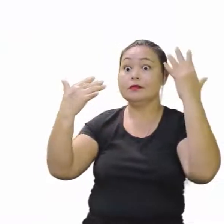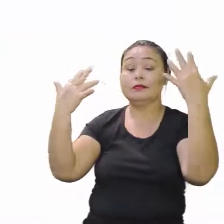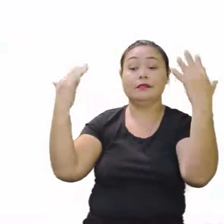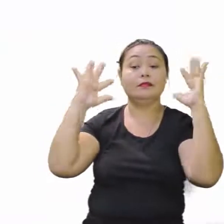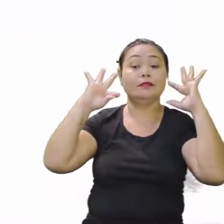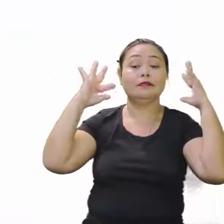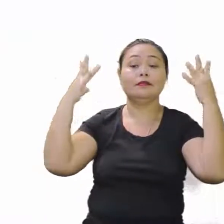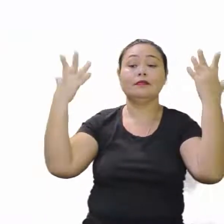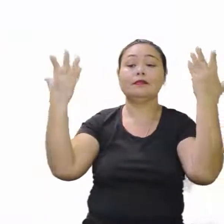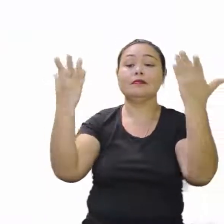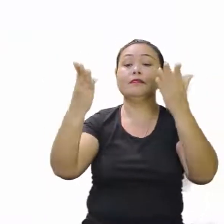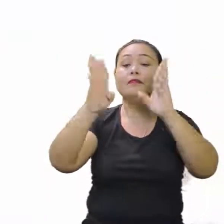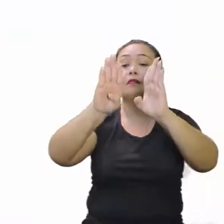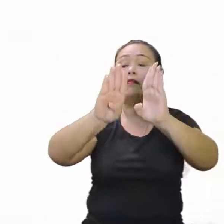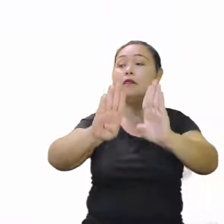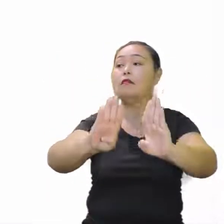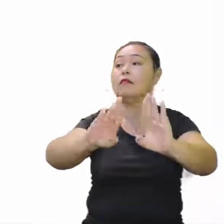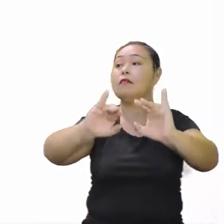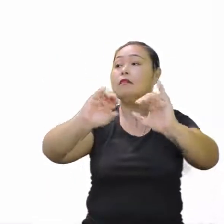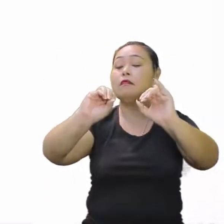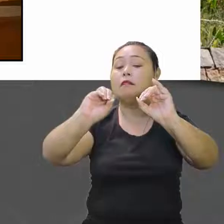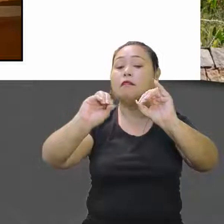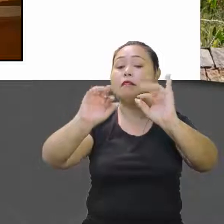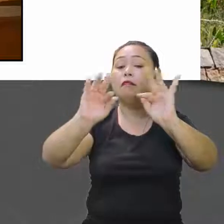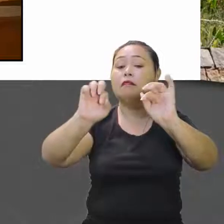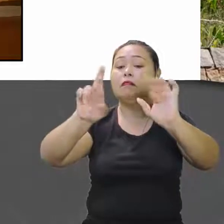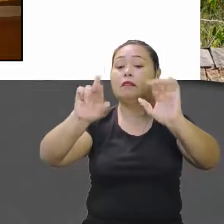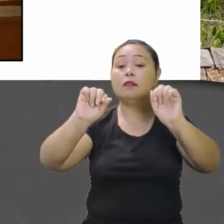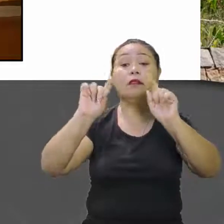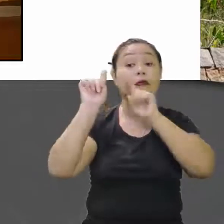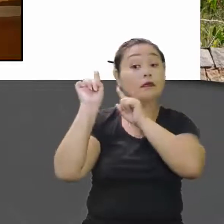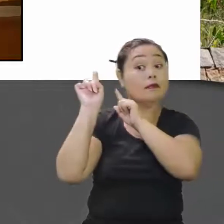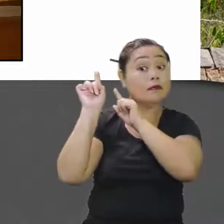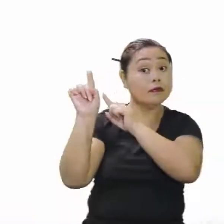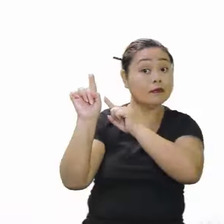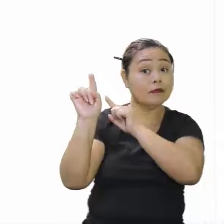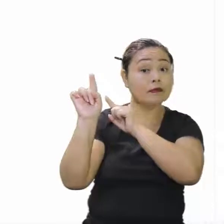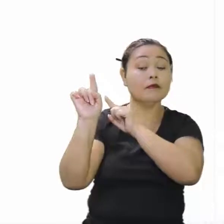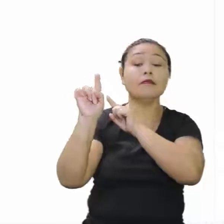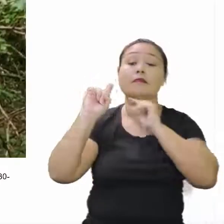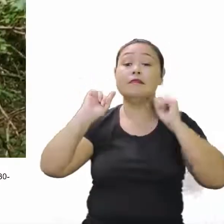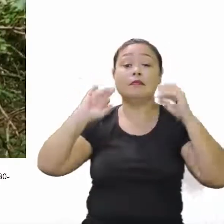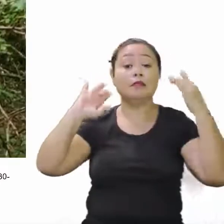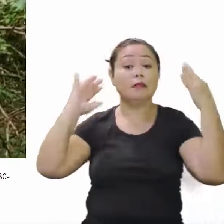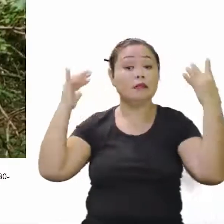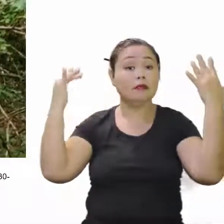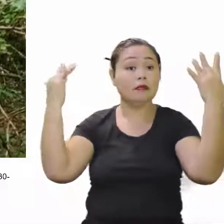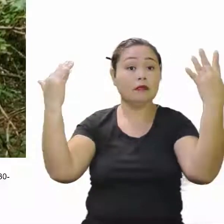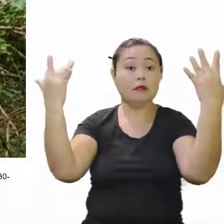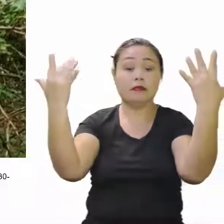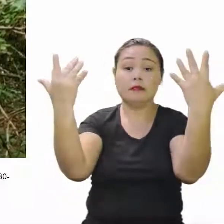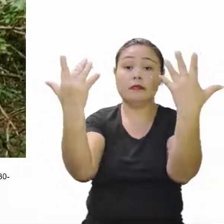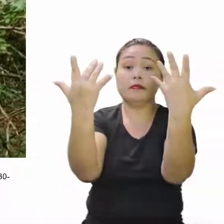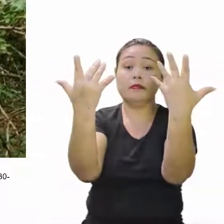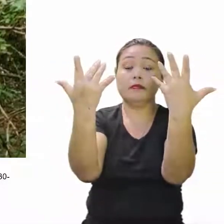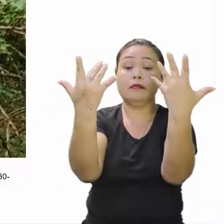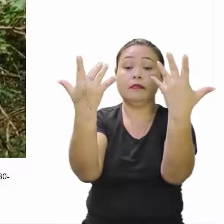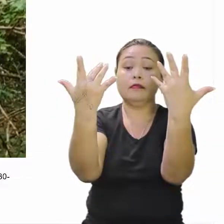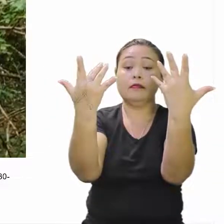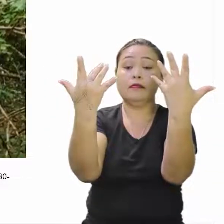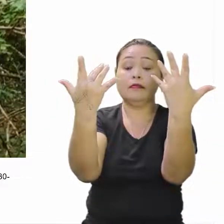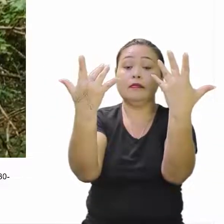falando de quem? Da biosfera, certo? E essa biosfera, essa floresta, é a